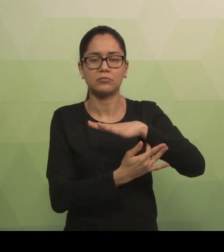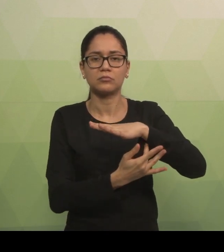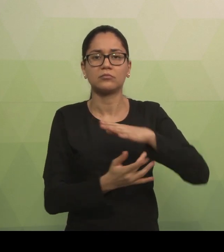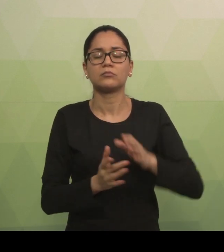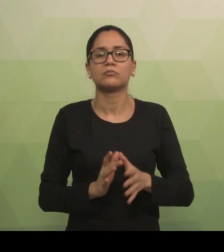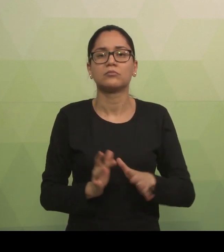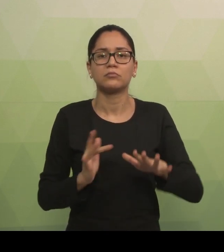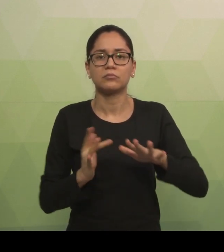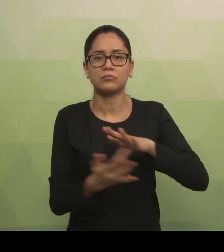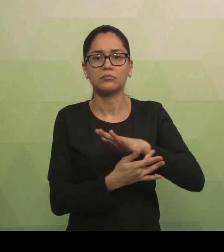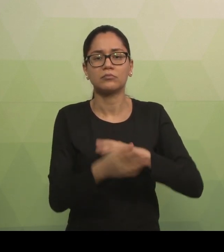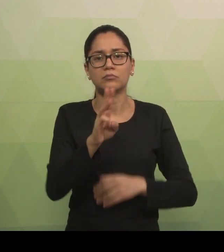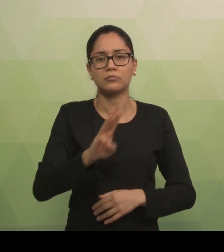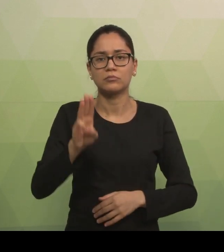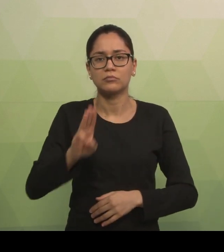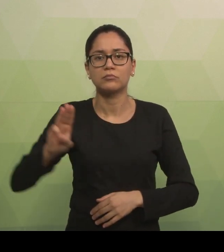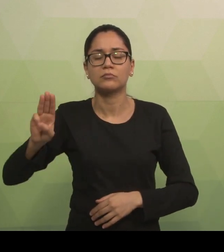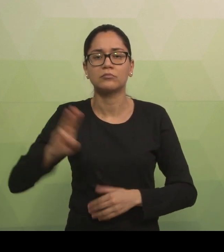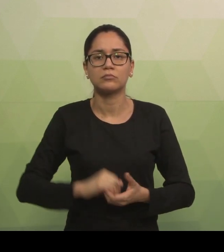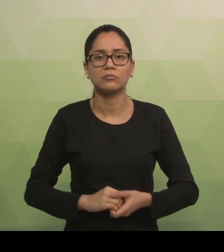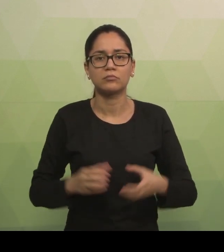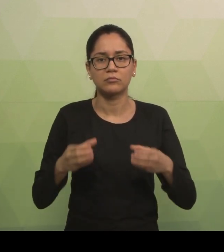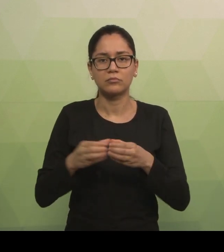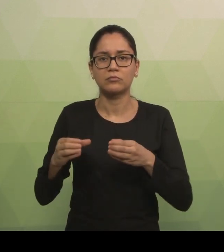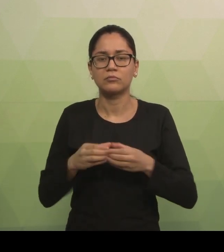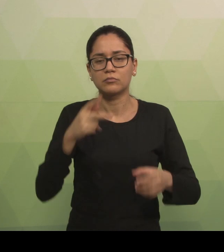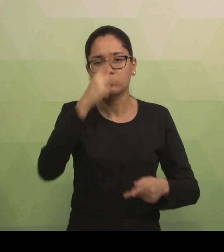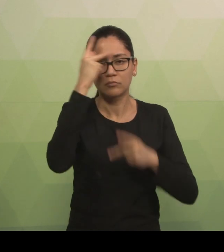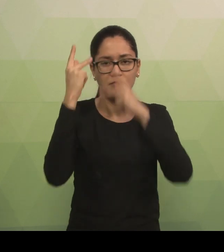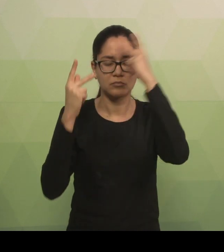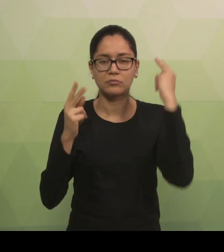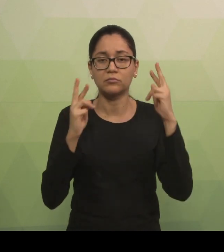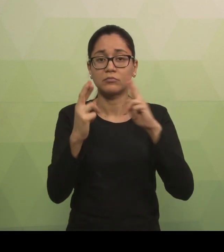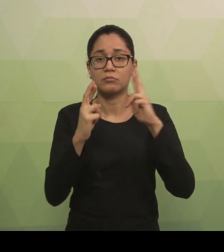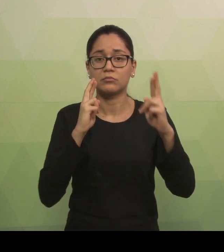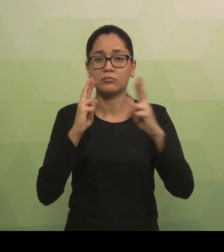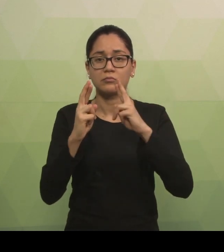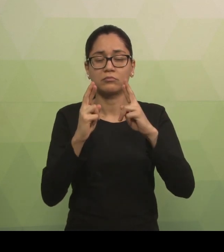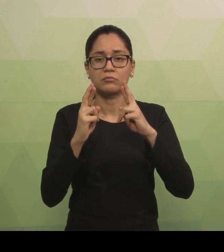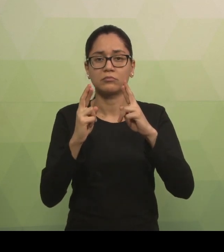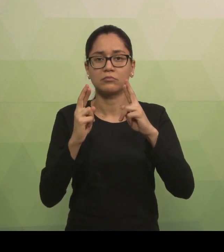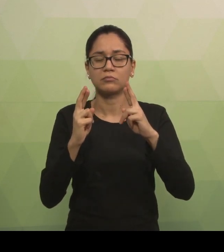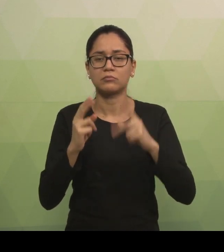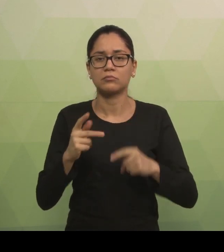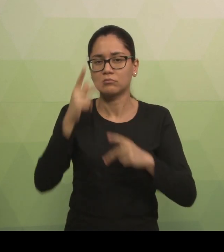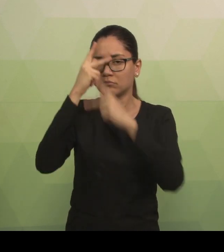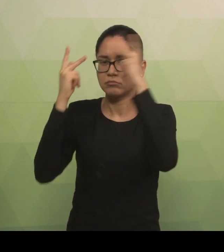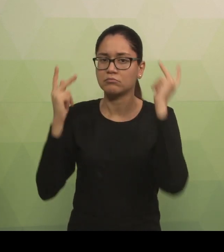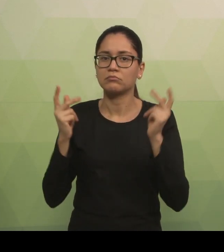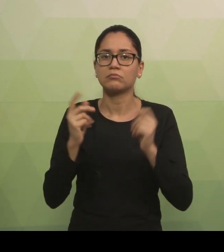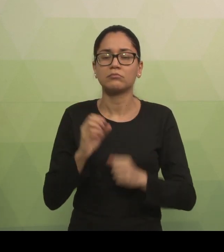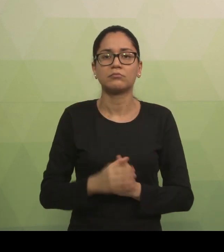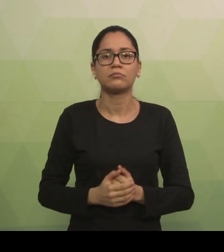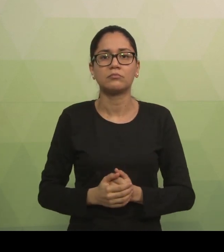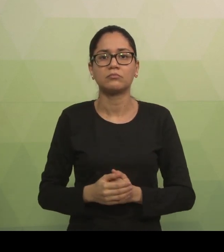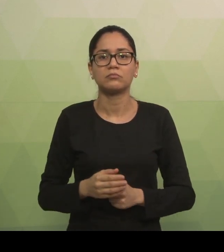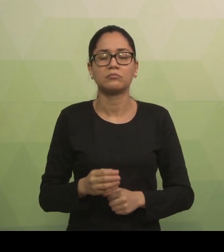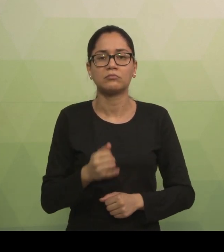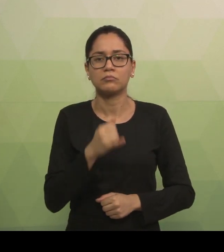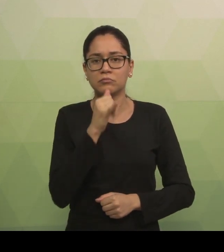é um grupo de pessoas, de organizações ou de outros relacionamentos conectados por um conjunto de relações sociais, como